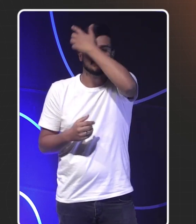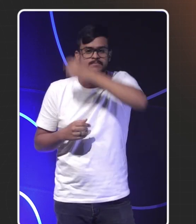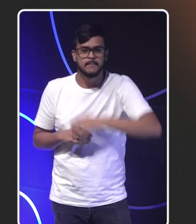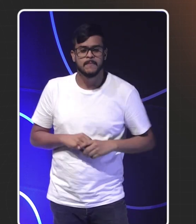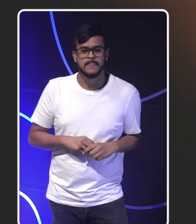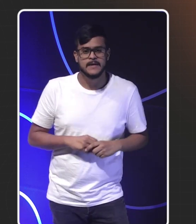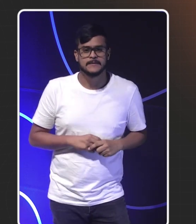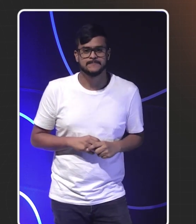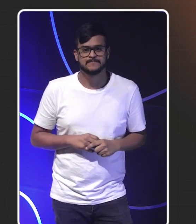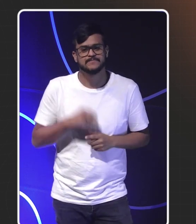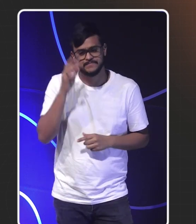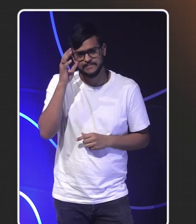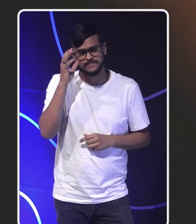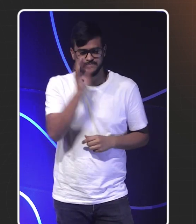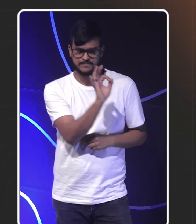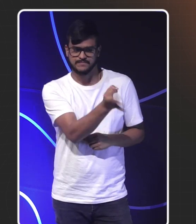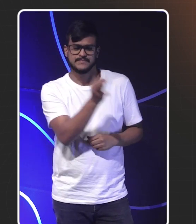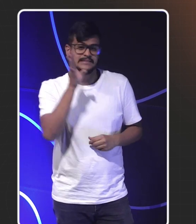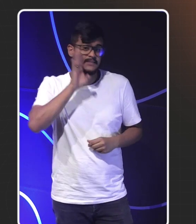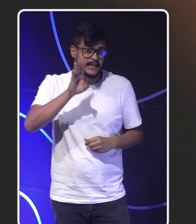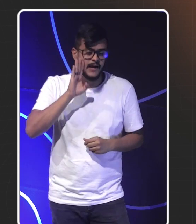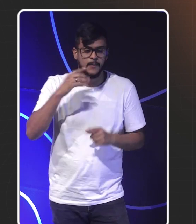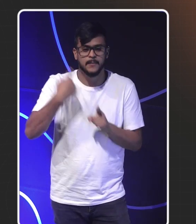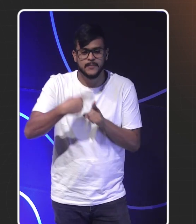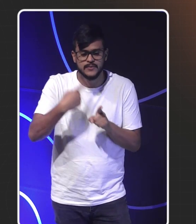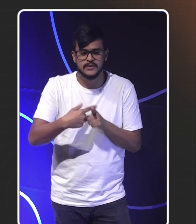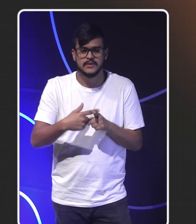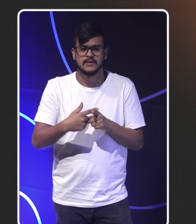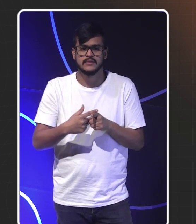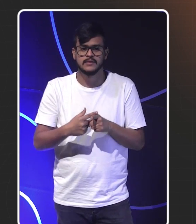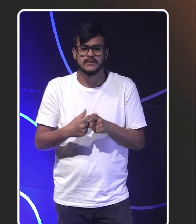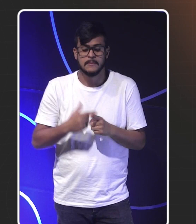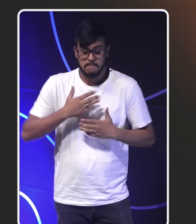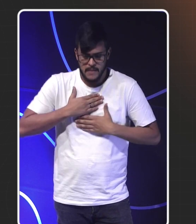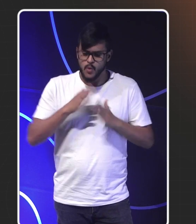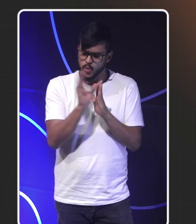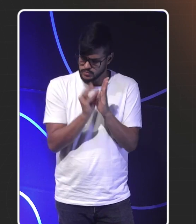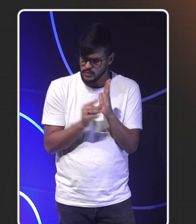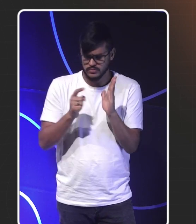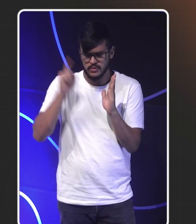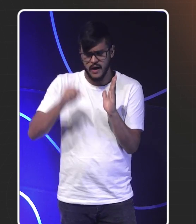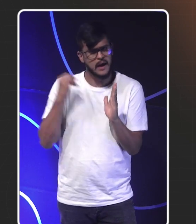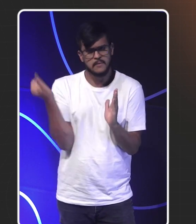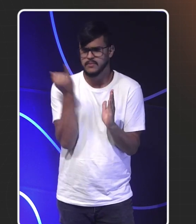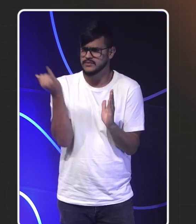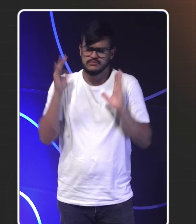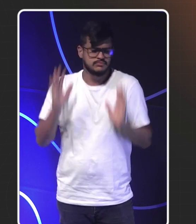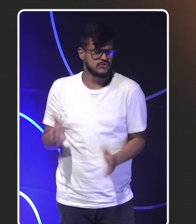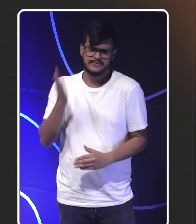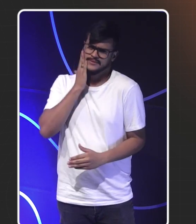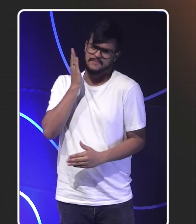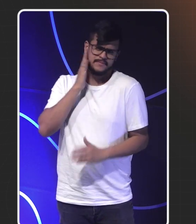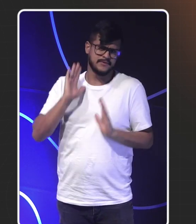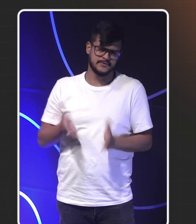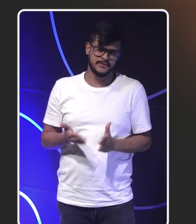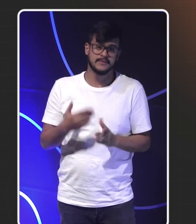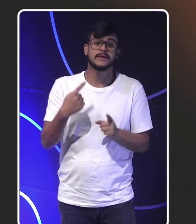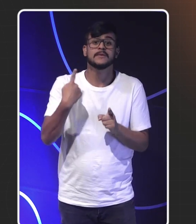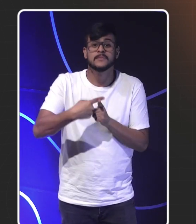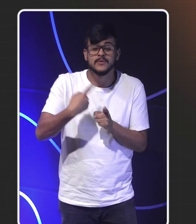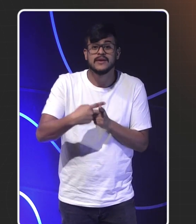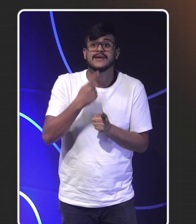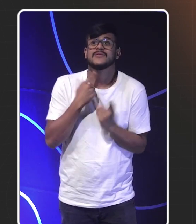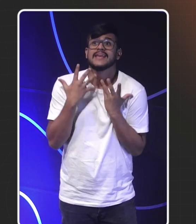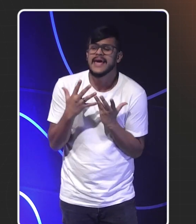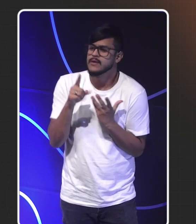Isso é muito legal, Vitor, porque eu sempre enxerguei o meu conteúdo como negócio, porque como eu disse no início, eu sempre quis que esse fosse o meu